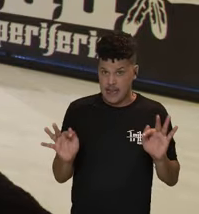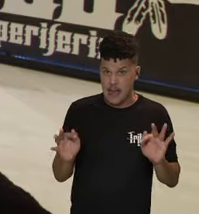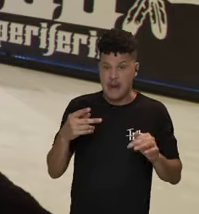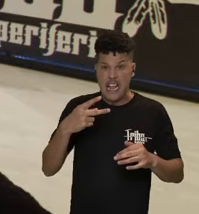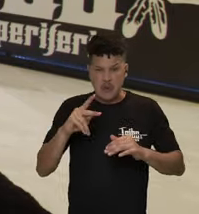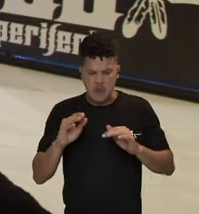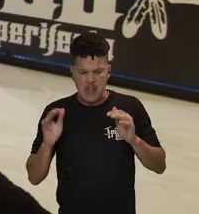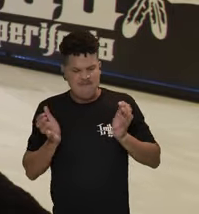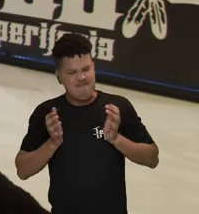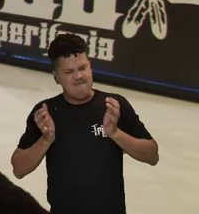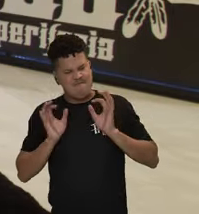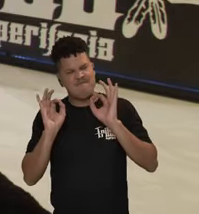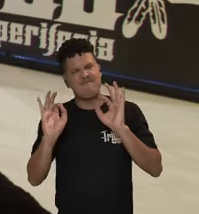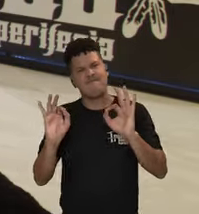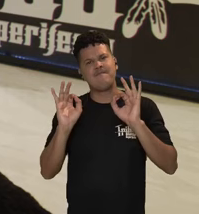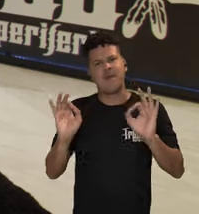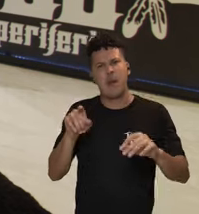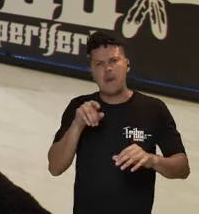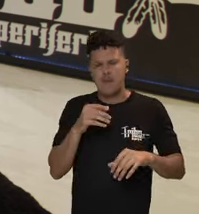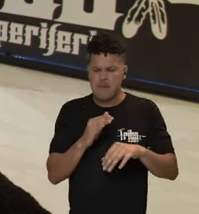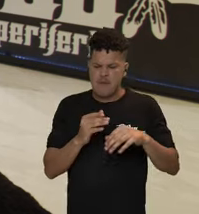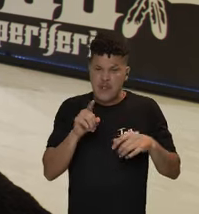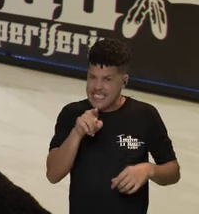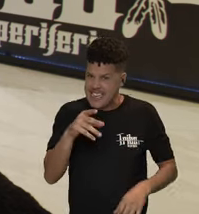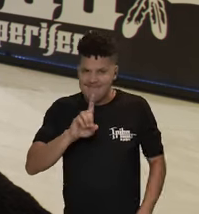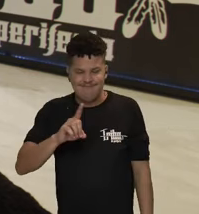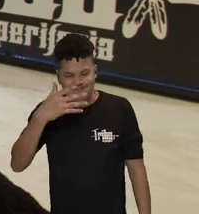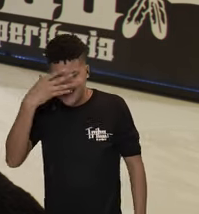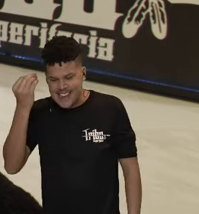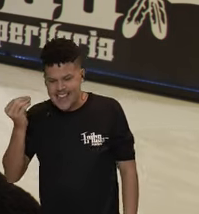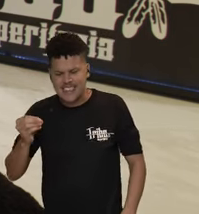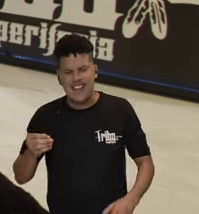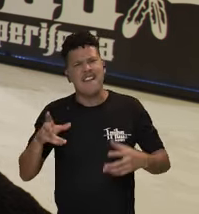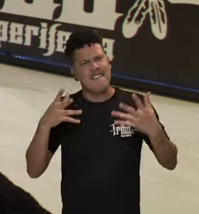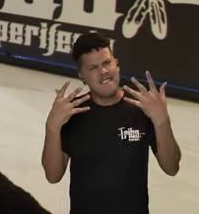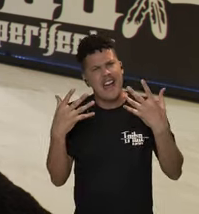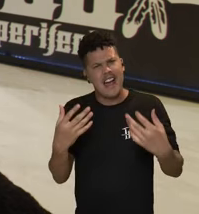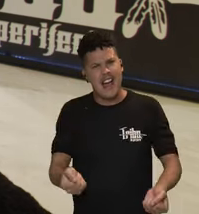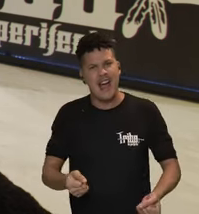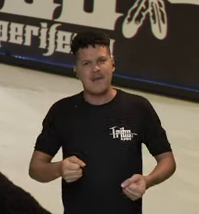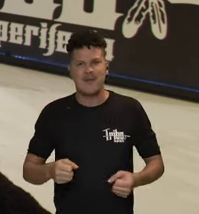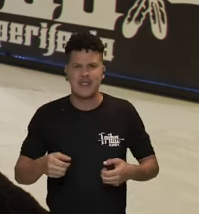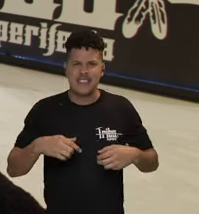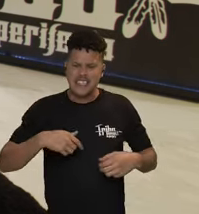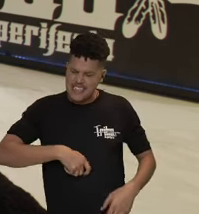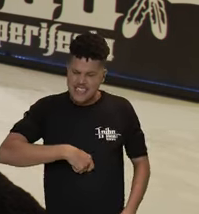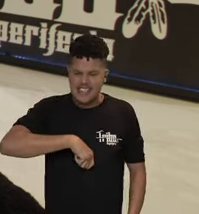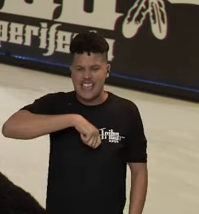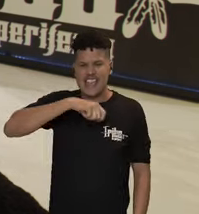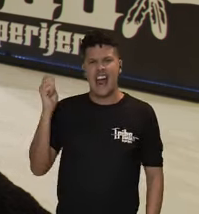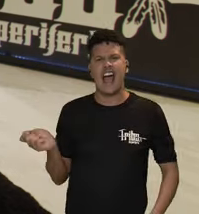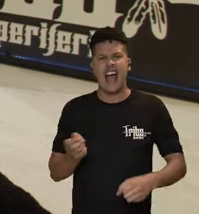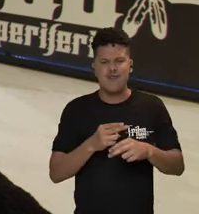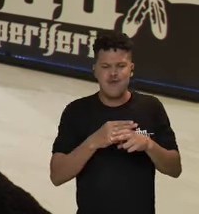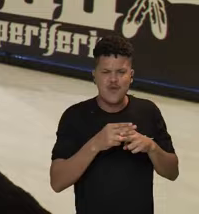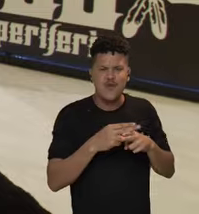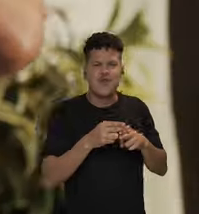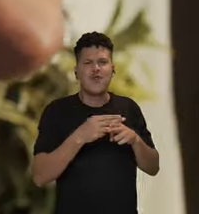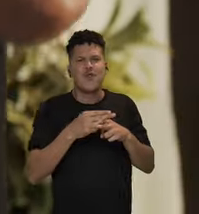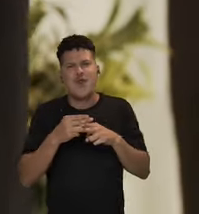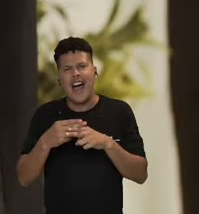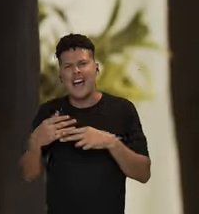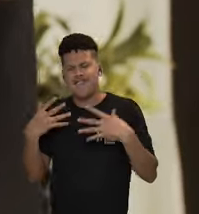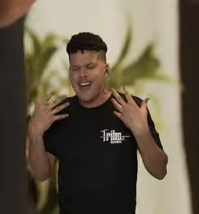cê não vai esquecer. Então solta esse cabelo e vem. Tira essa roupa, fica louca, me deixa